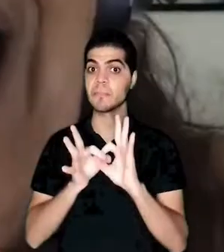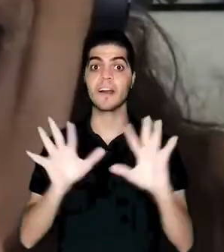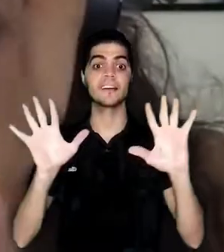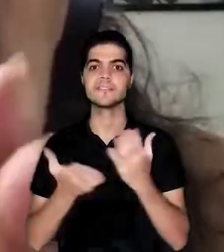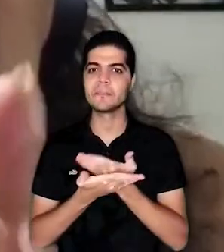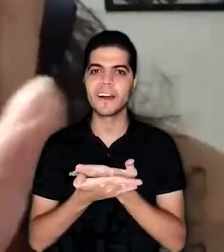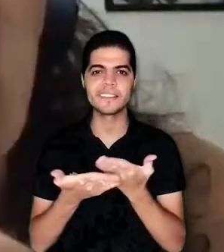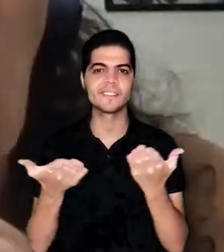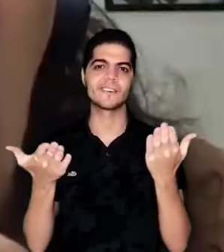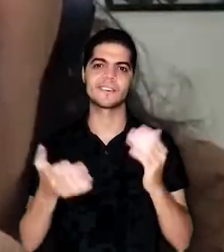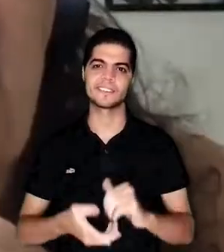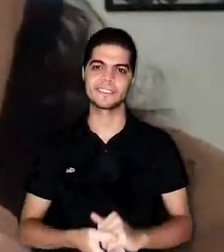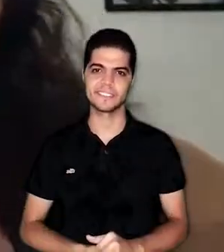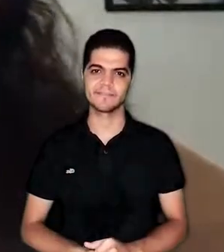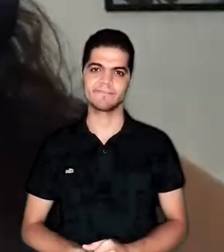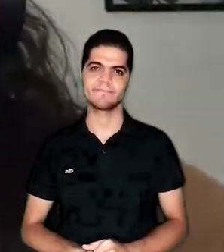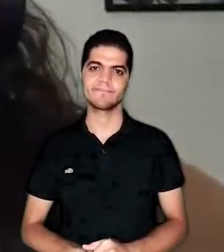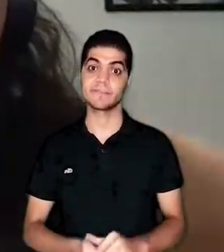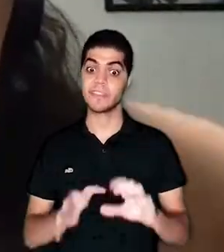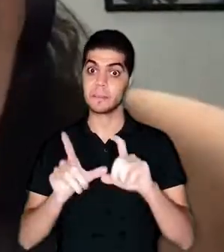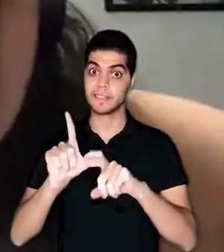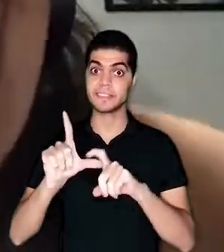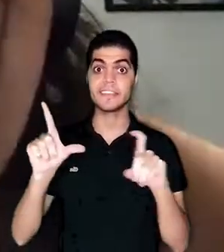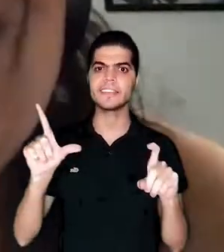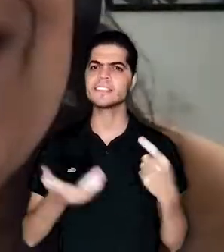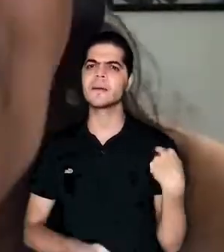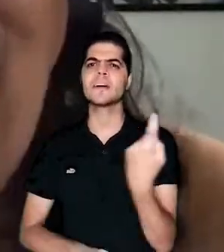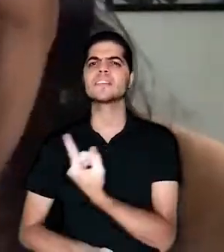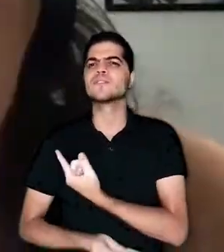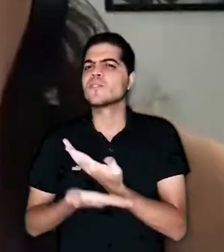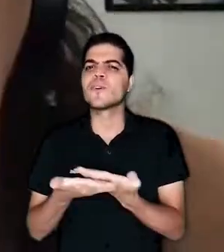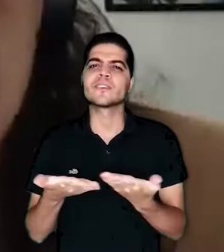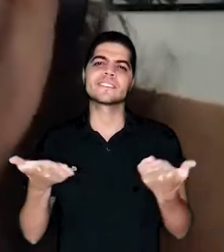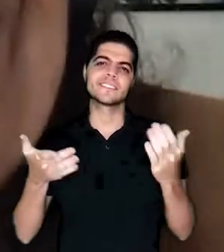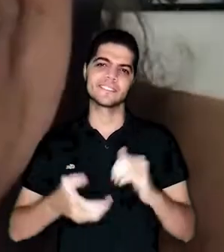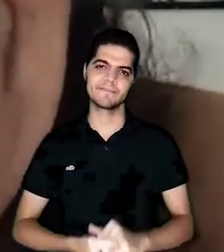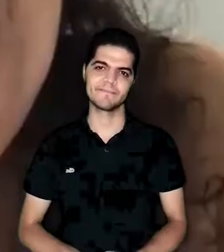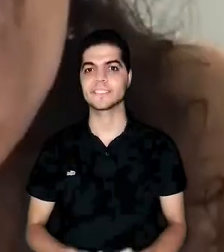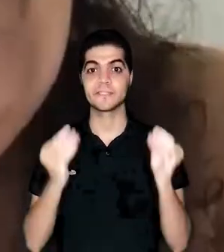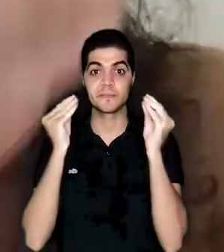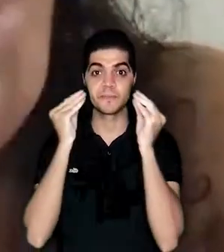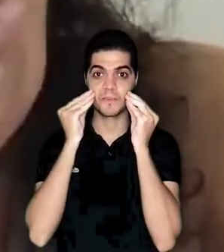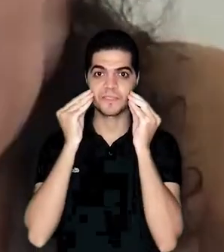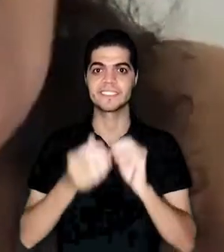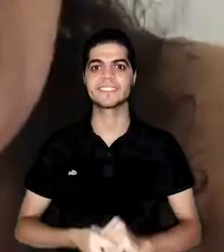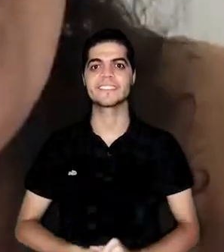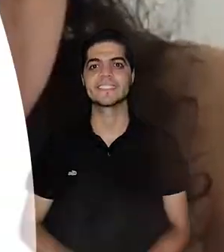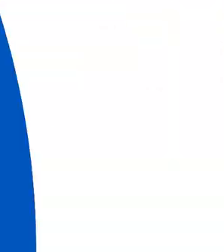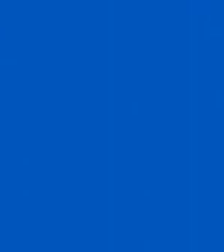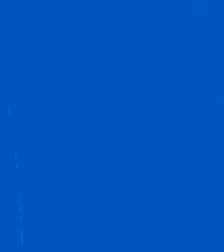liberdade para nós Independência para nós